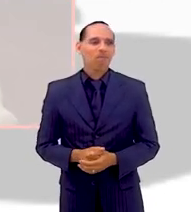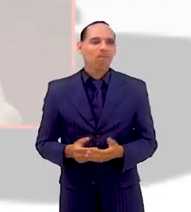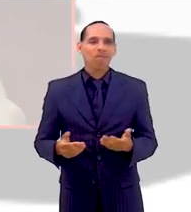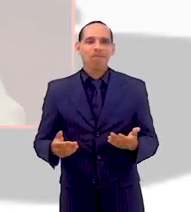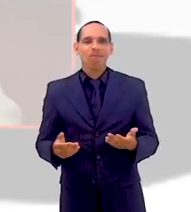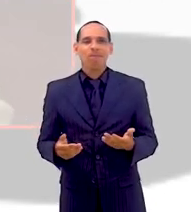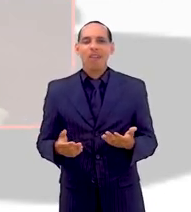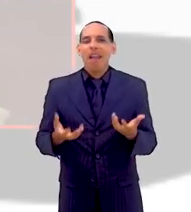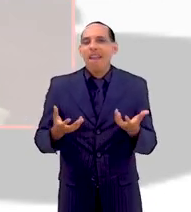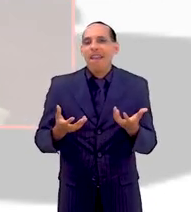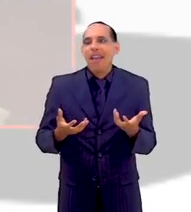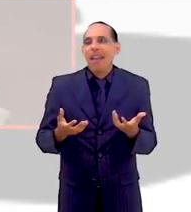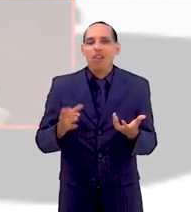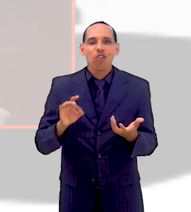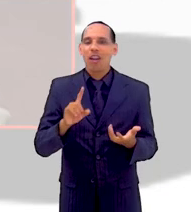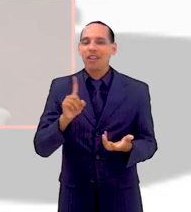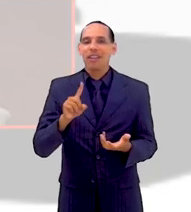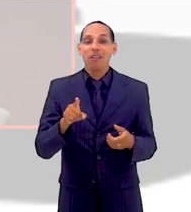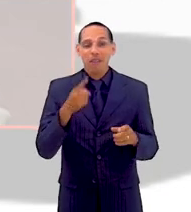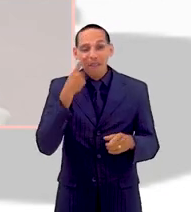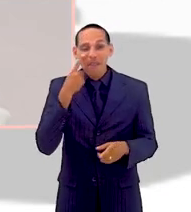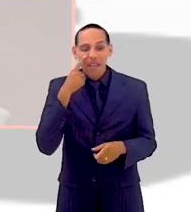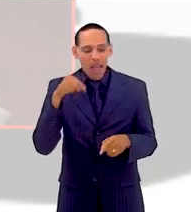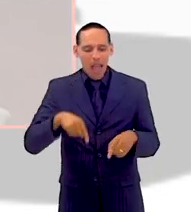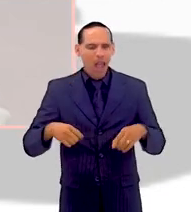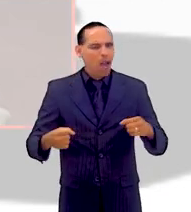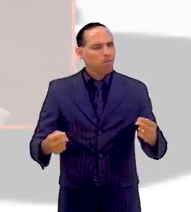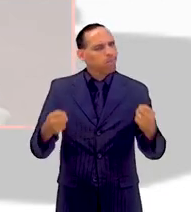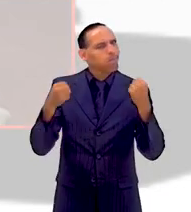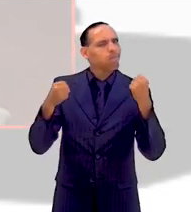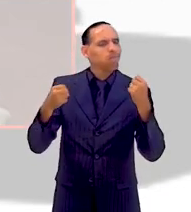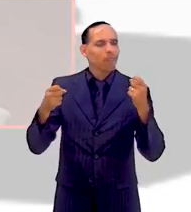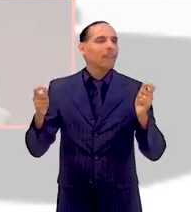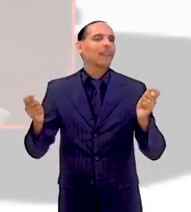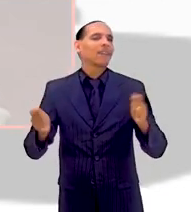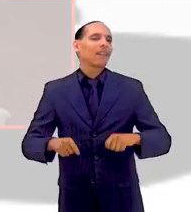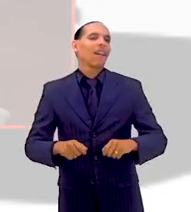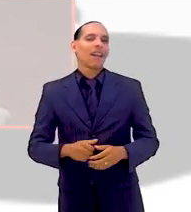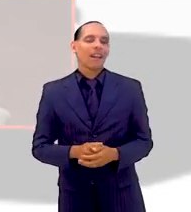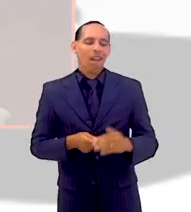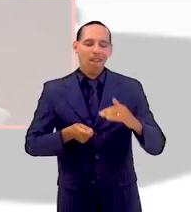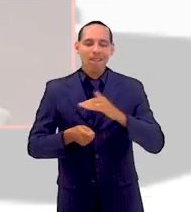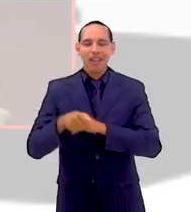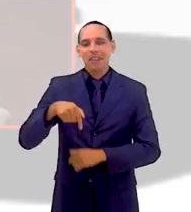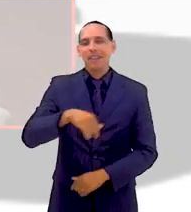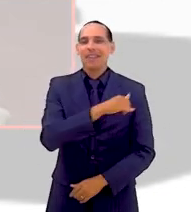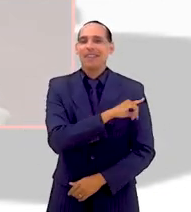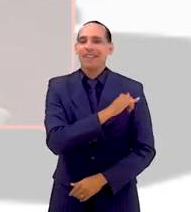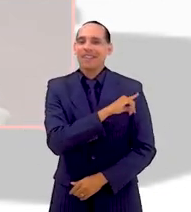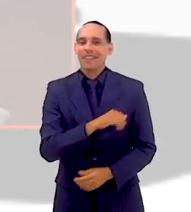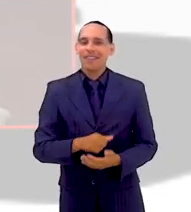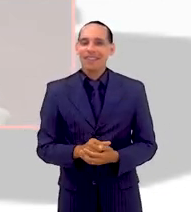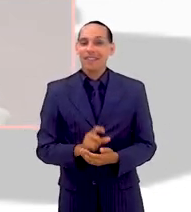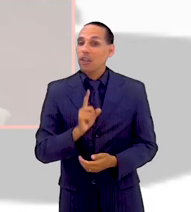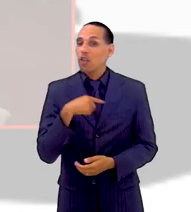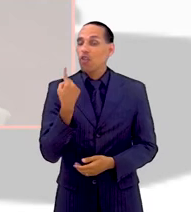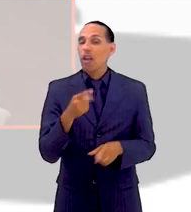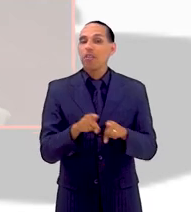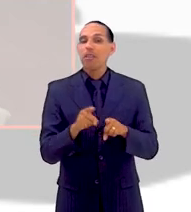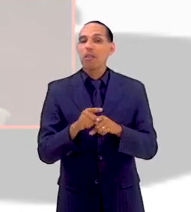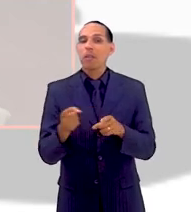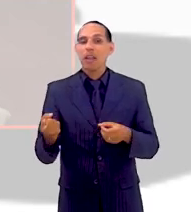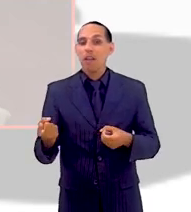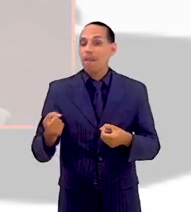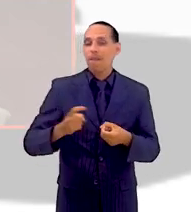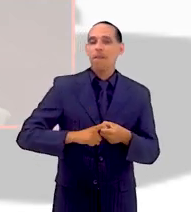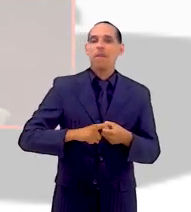a sua preferência, mas a sua grande potencialidade que tem sido destacada, e esses grupos têm investido no Rio de Janeiro. Nós temos uma renovação